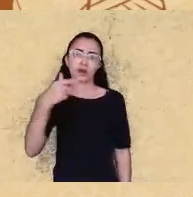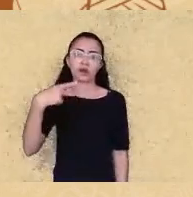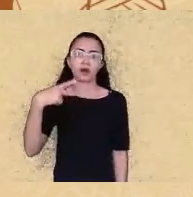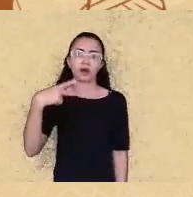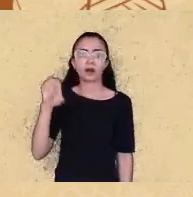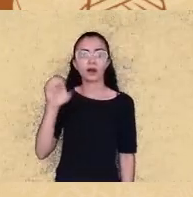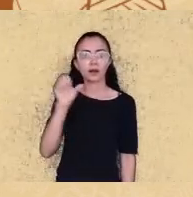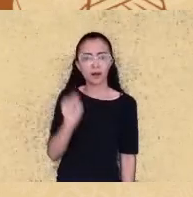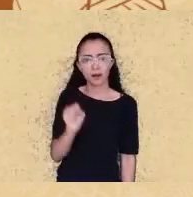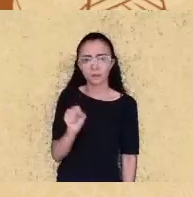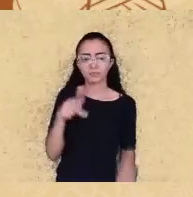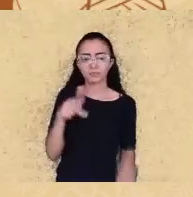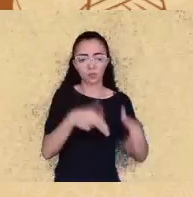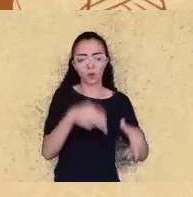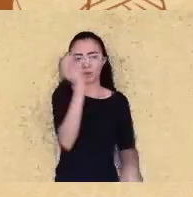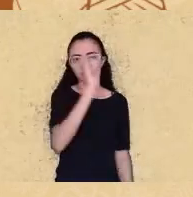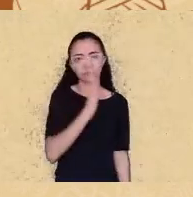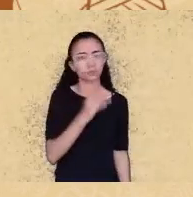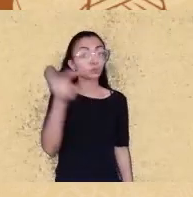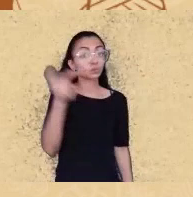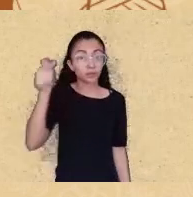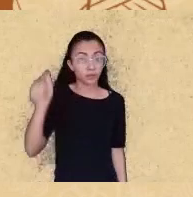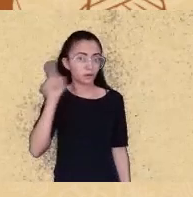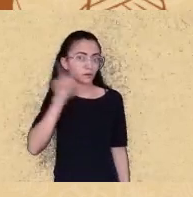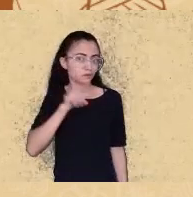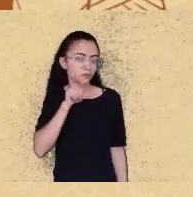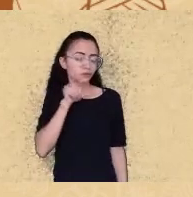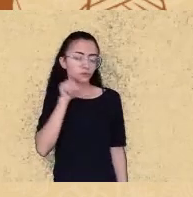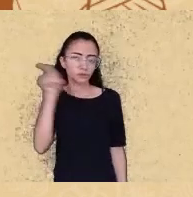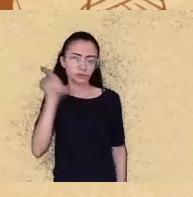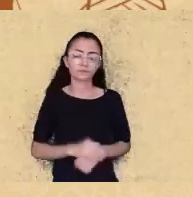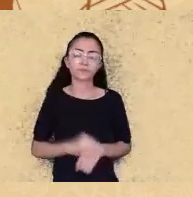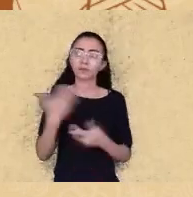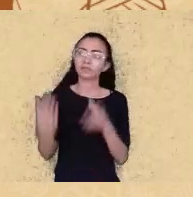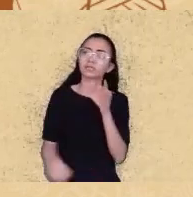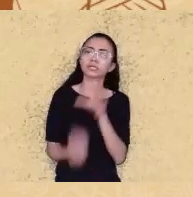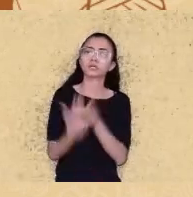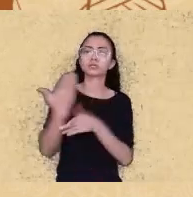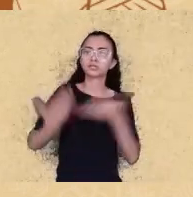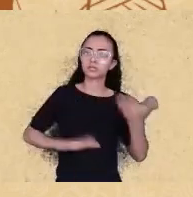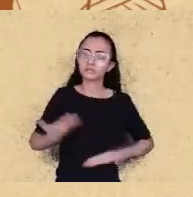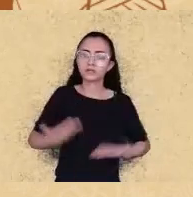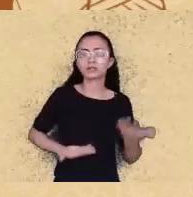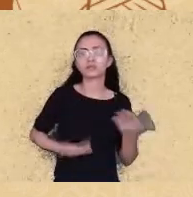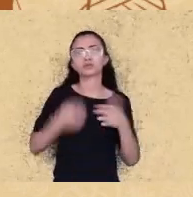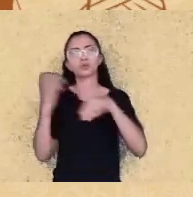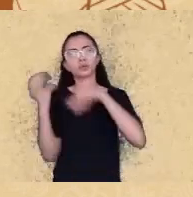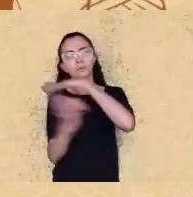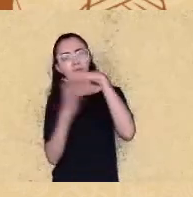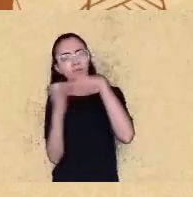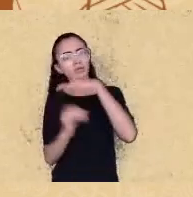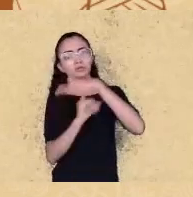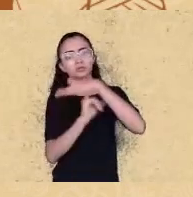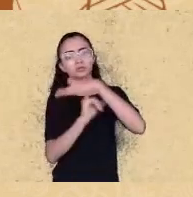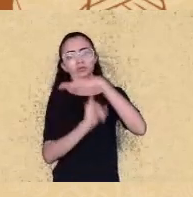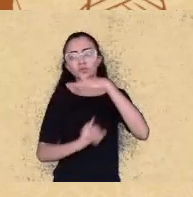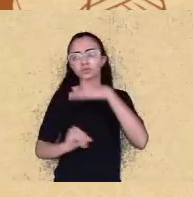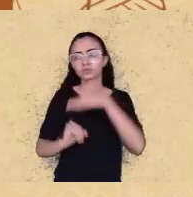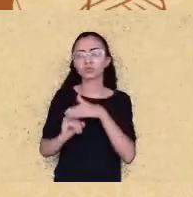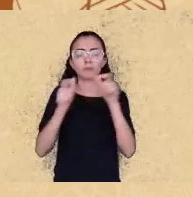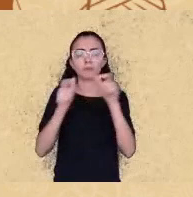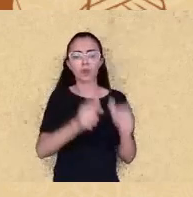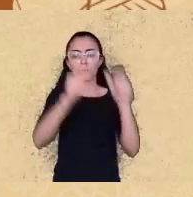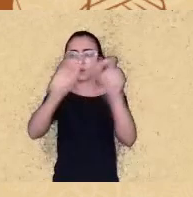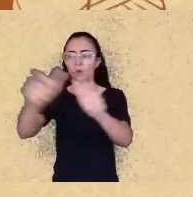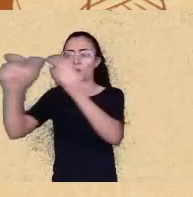tem aqui. Então, eles criam serviços, as ONGs, entidades criam serviços telefônicos locais, é tudo muito local. Tem uma linha